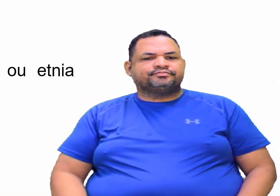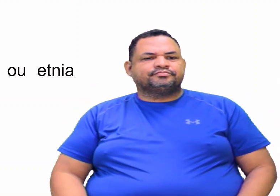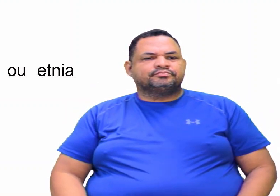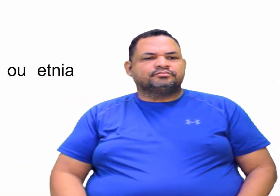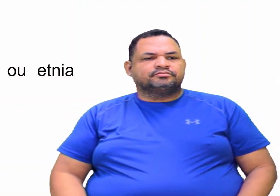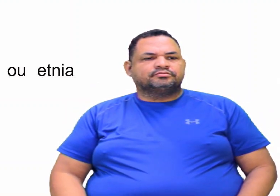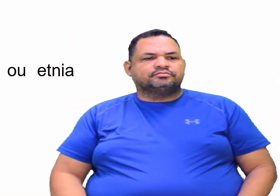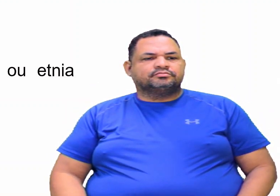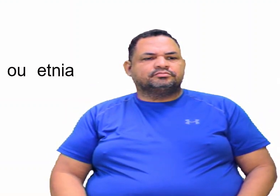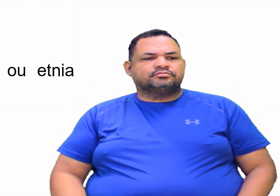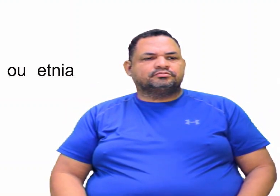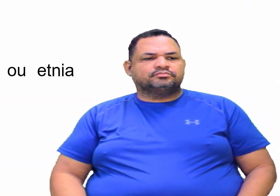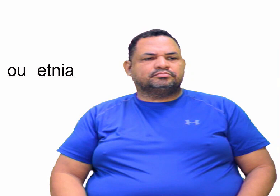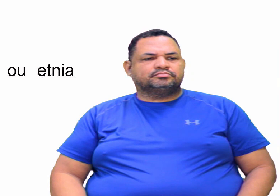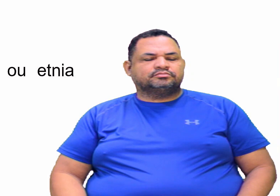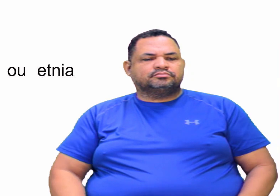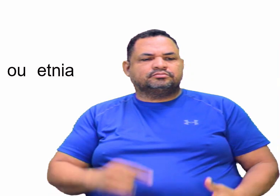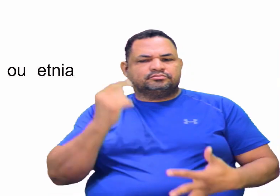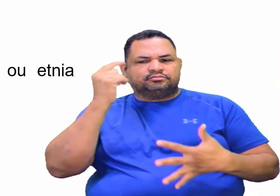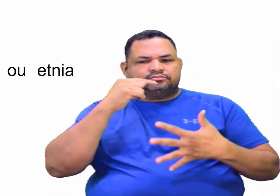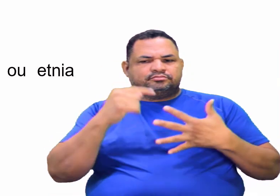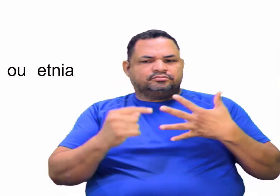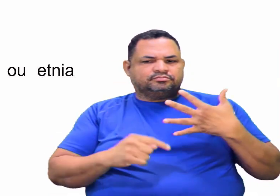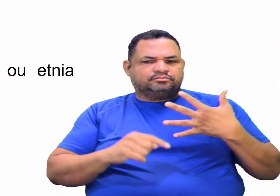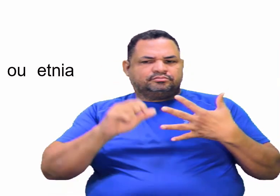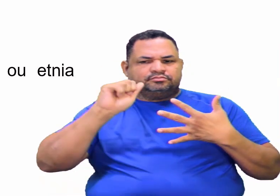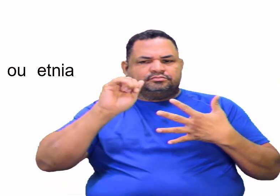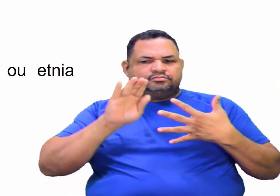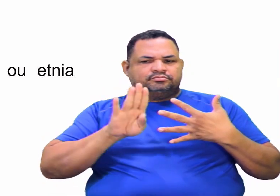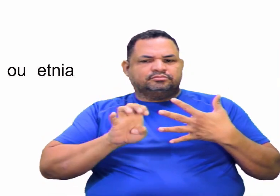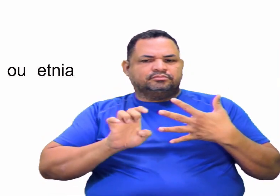Então, aqui temos os itens aqui, né?